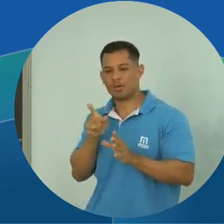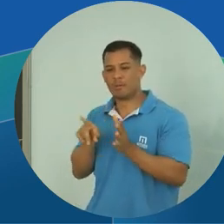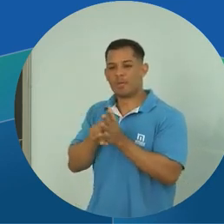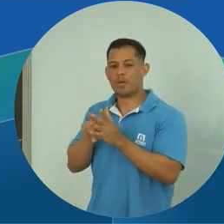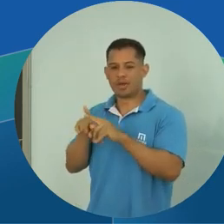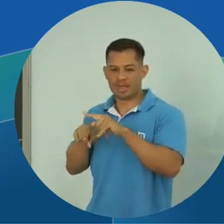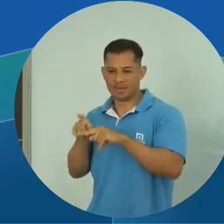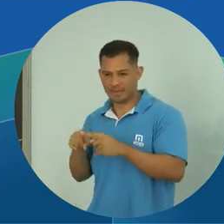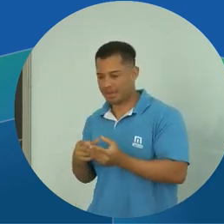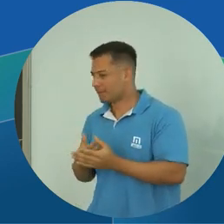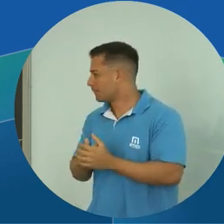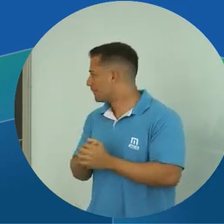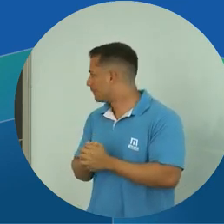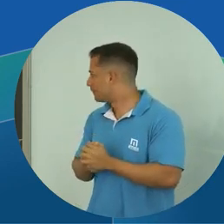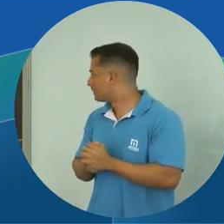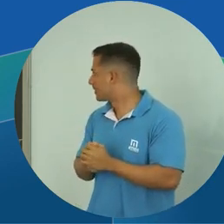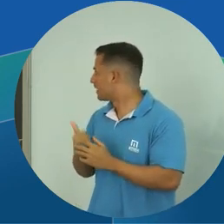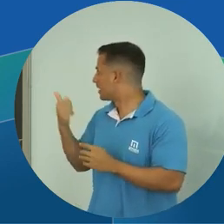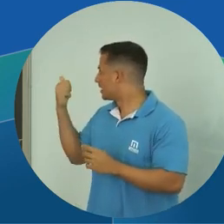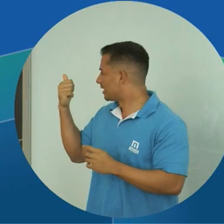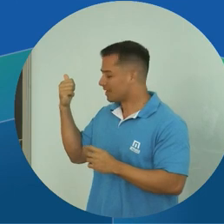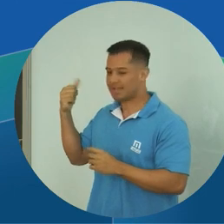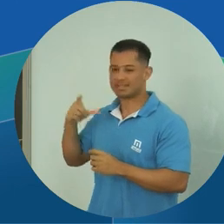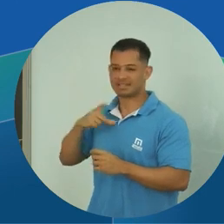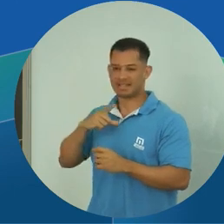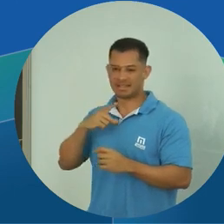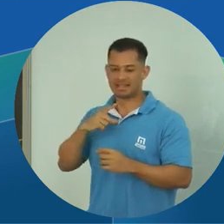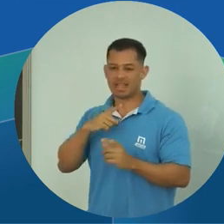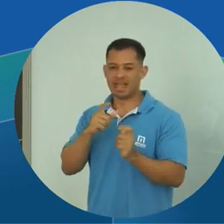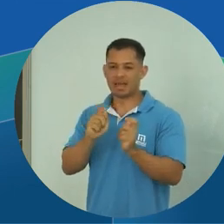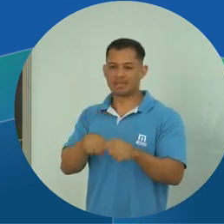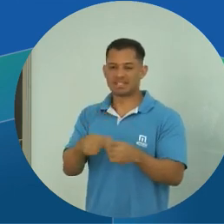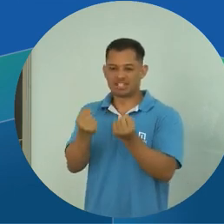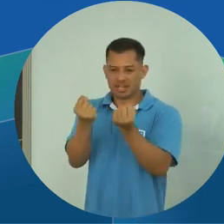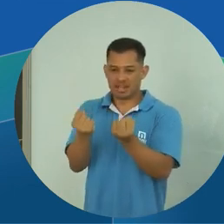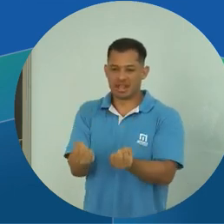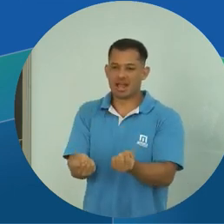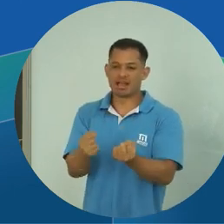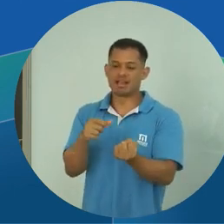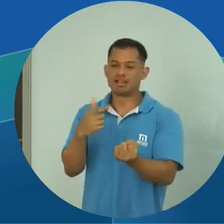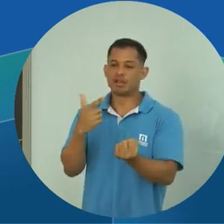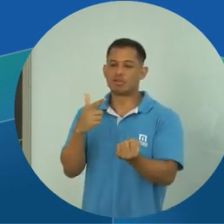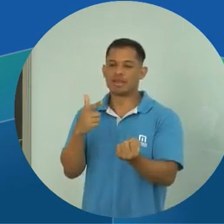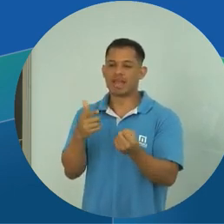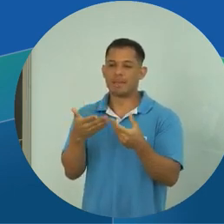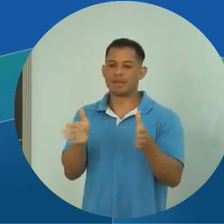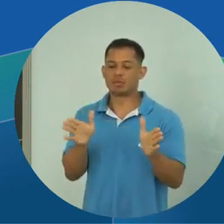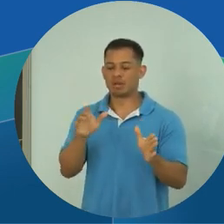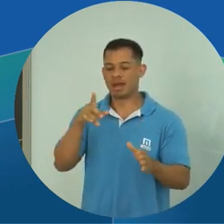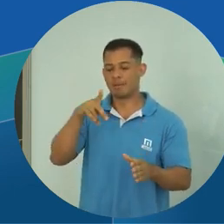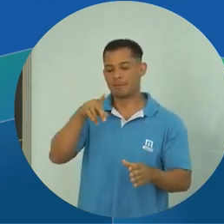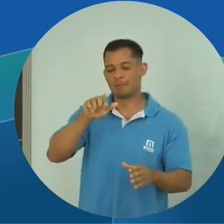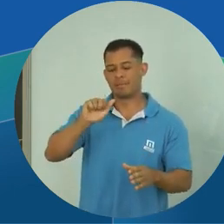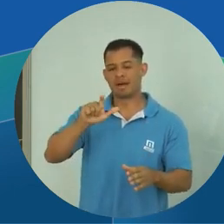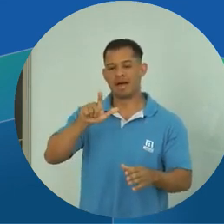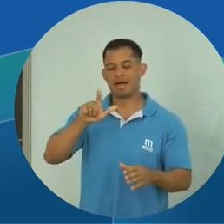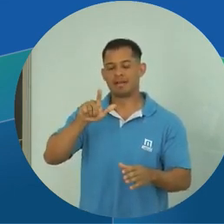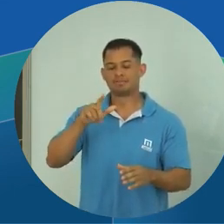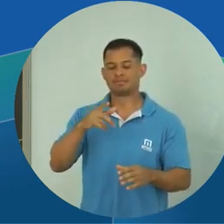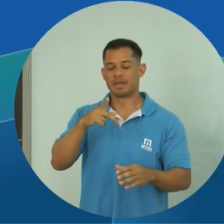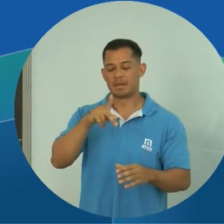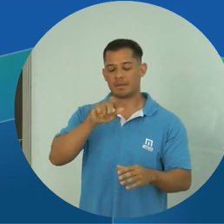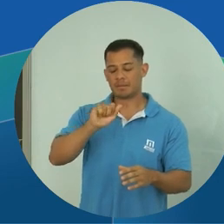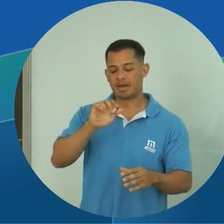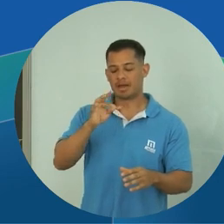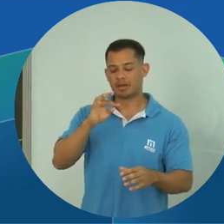equipamento que ele tem a capacidade de carga sem abertura de patolas. As patolas abrem, mas